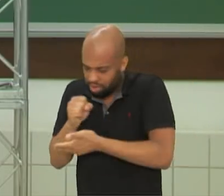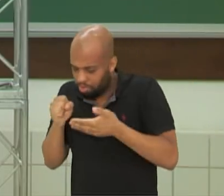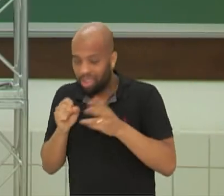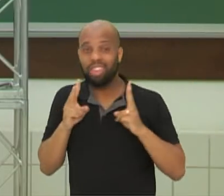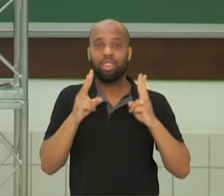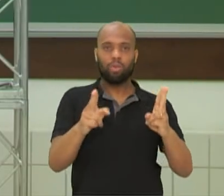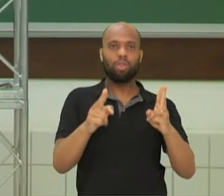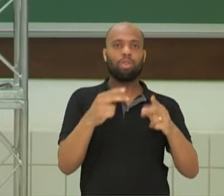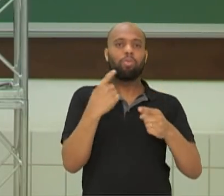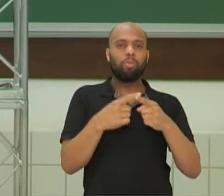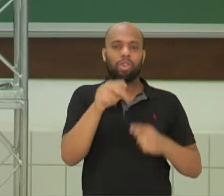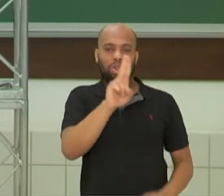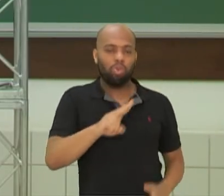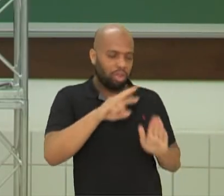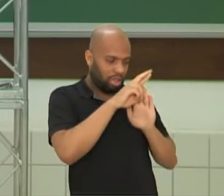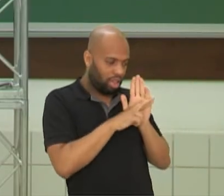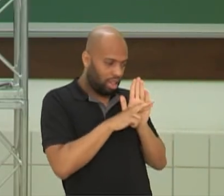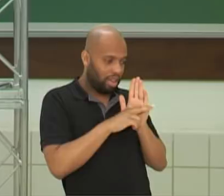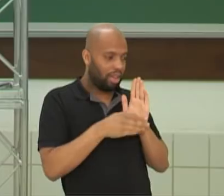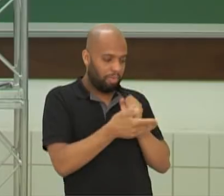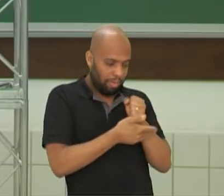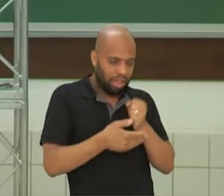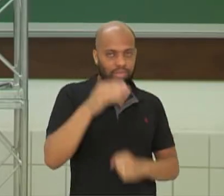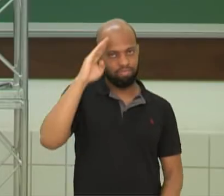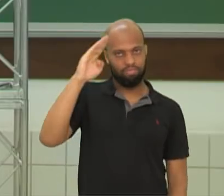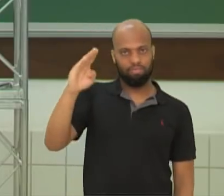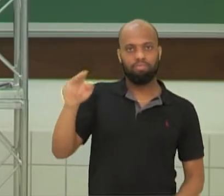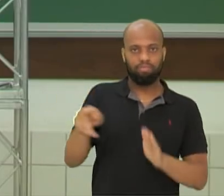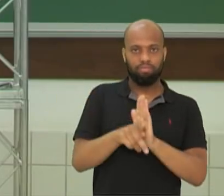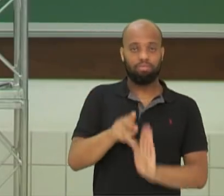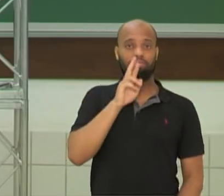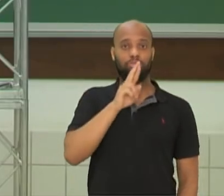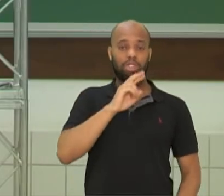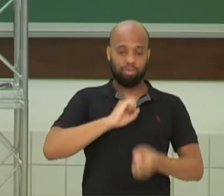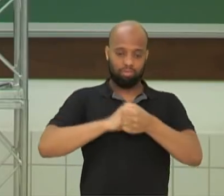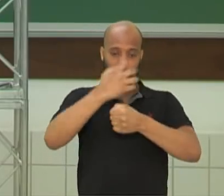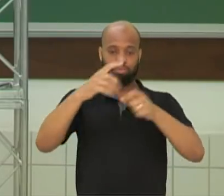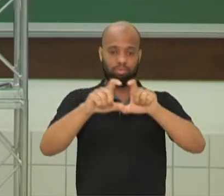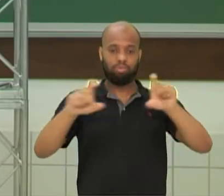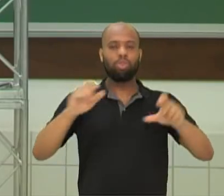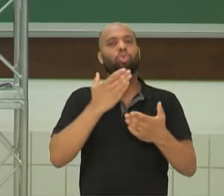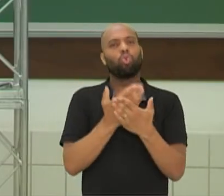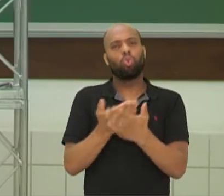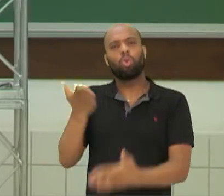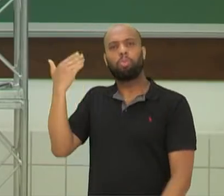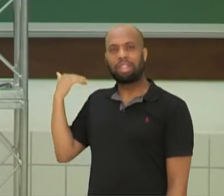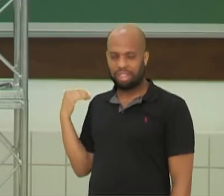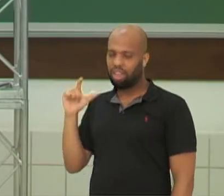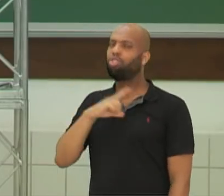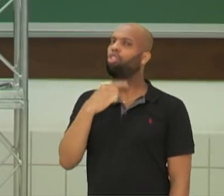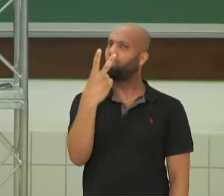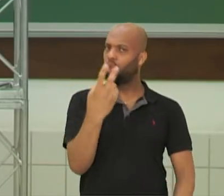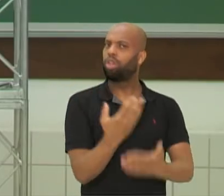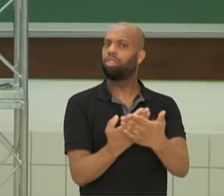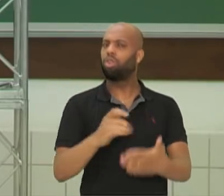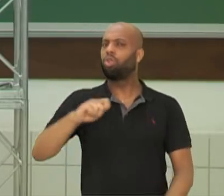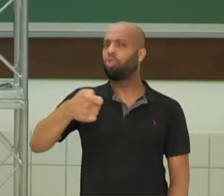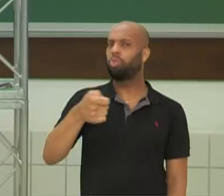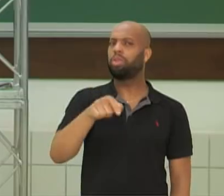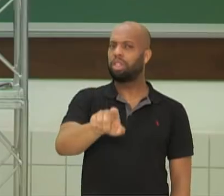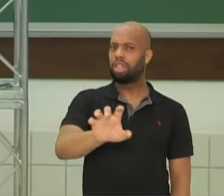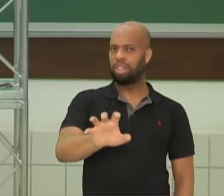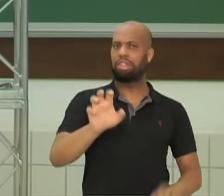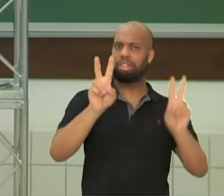aplicando a propriedade fundamental para a solução de uma equação exponencial. Nós falamos disso nas duas últimas aulas, nas aulas anteriores. Se